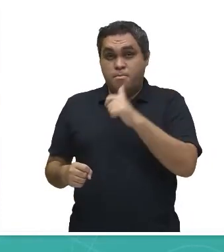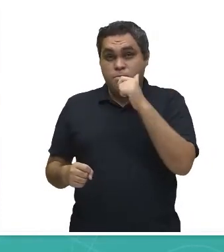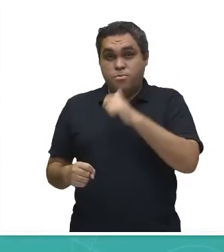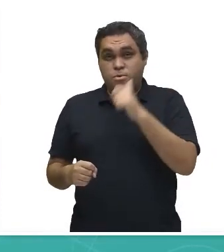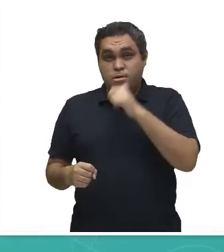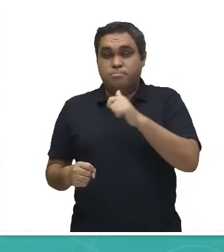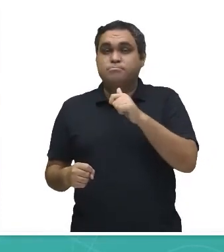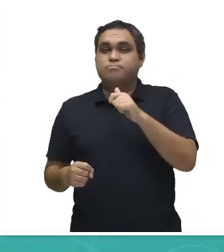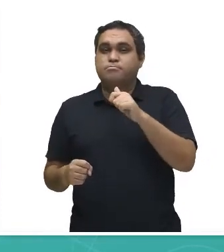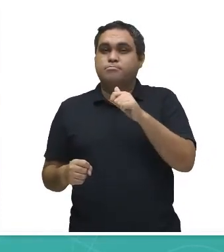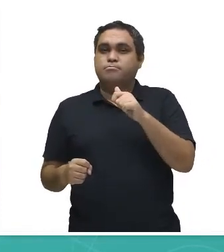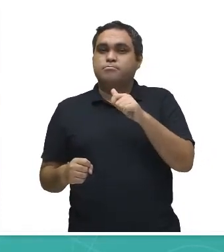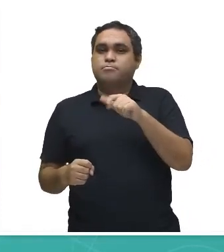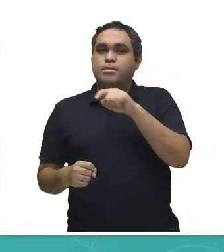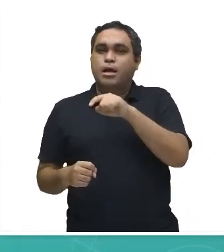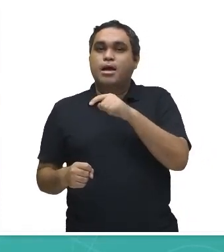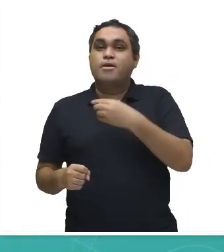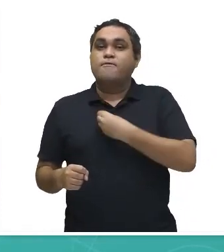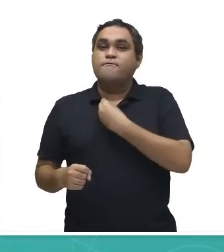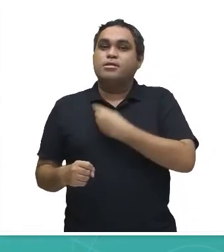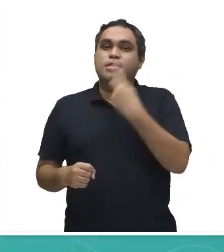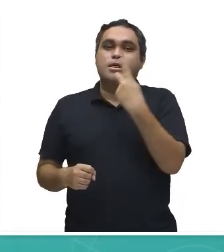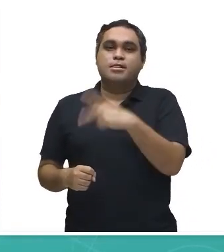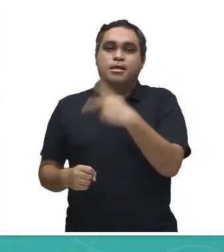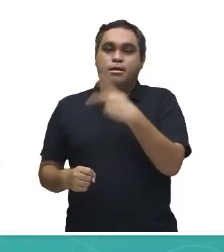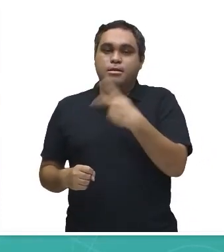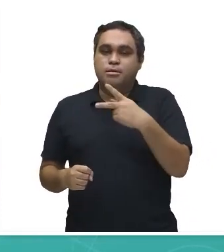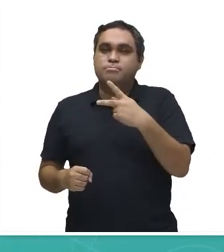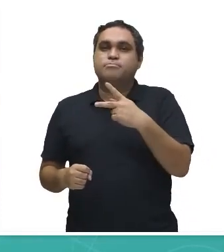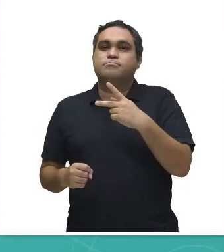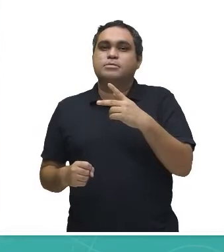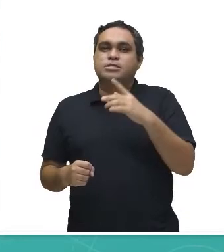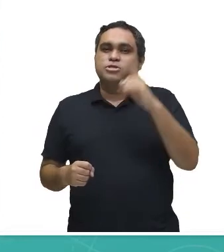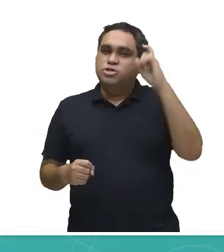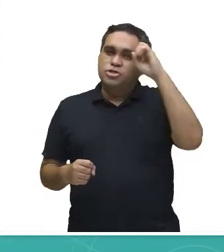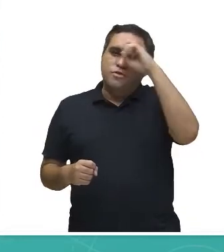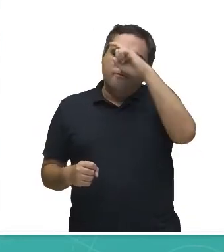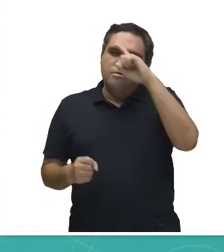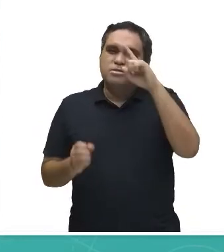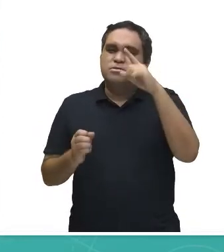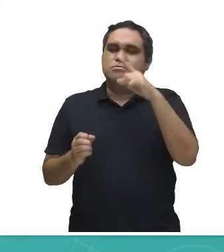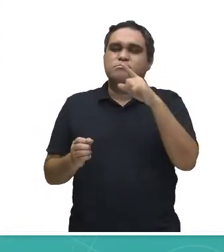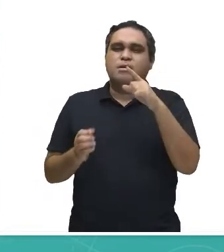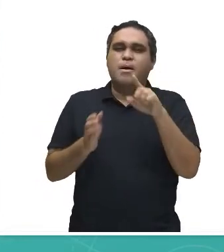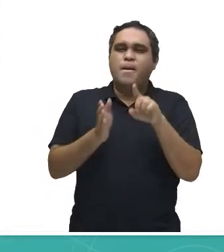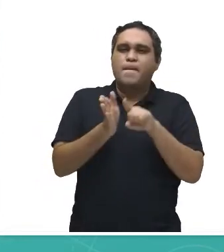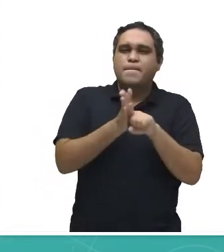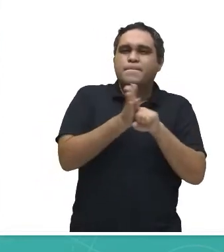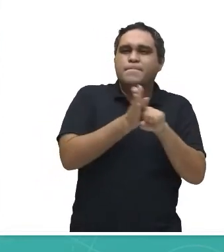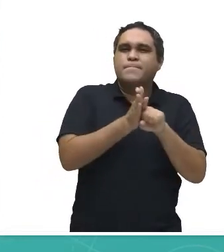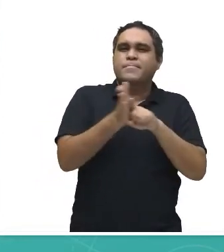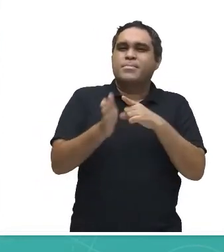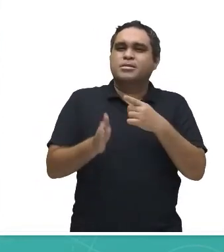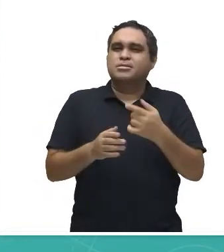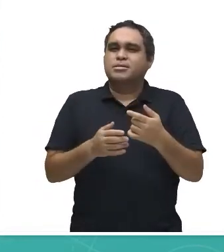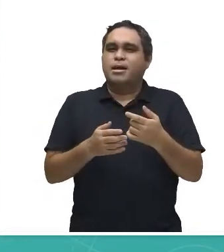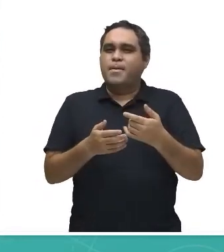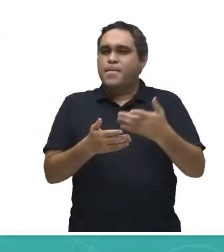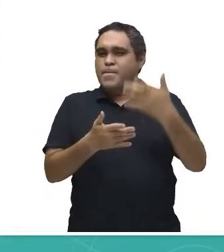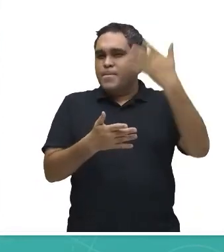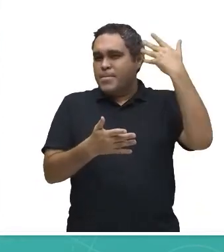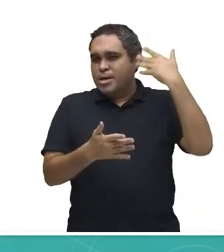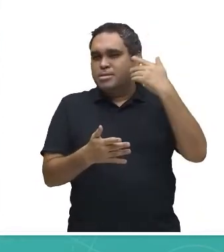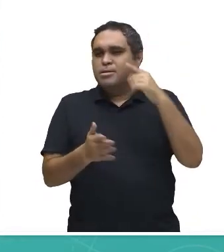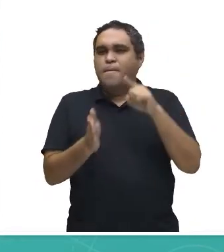historiadores, principalmente da Bahia, ainda tentam construir Dandara. Quem foi Dandara? Nós não sabemos exatamente se ela nasceu